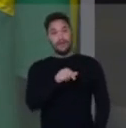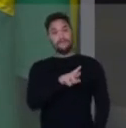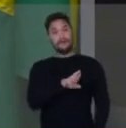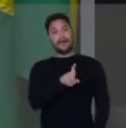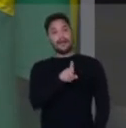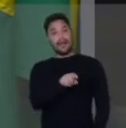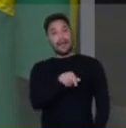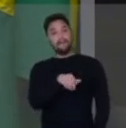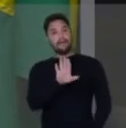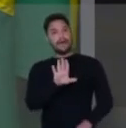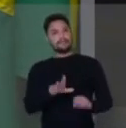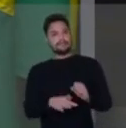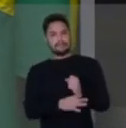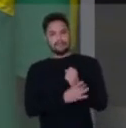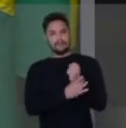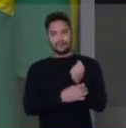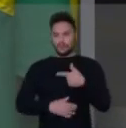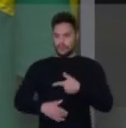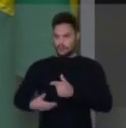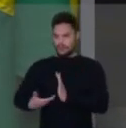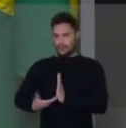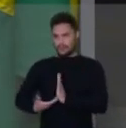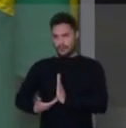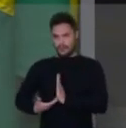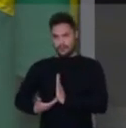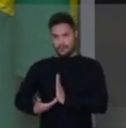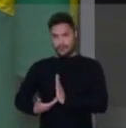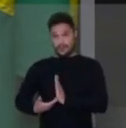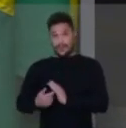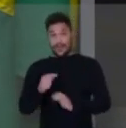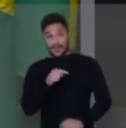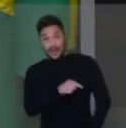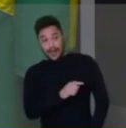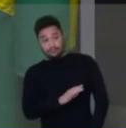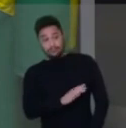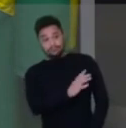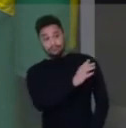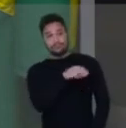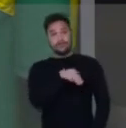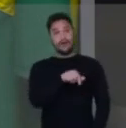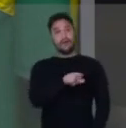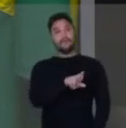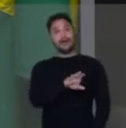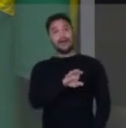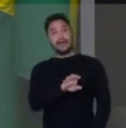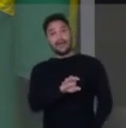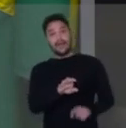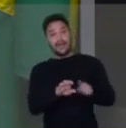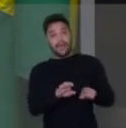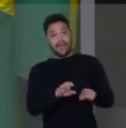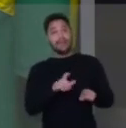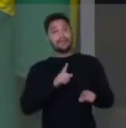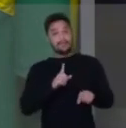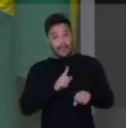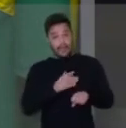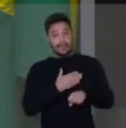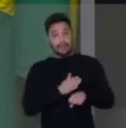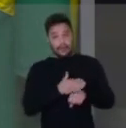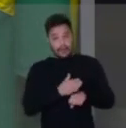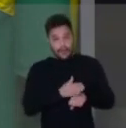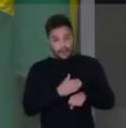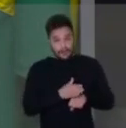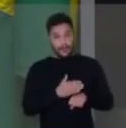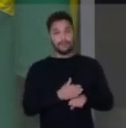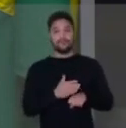Câmara dos Deputados. Complexo da Maré que, inclusive, tem ali um treinamento contra as forças de